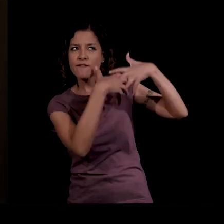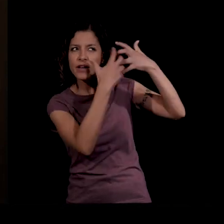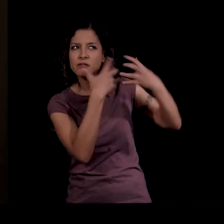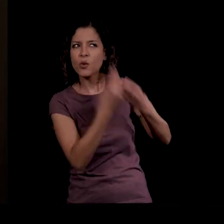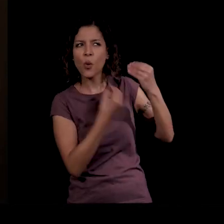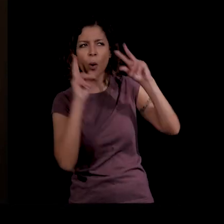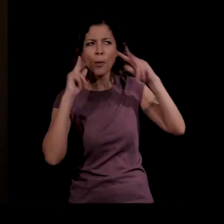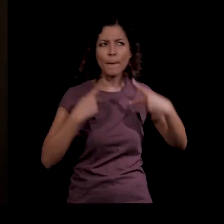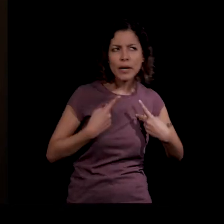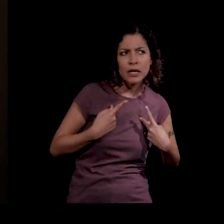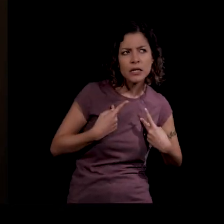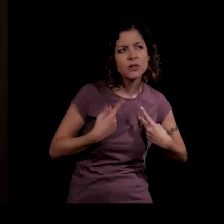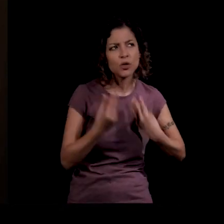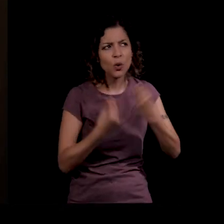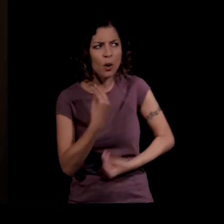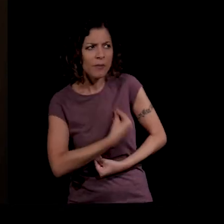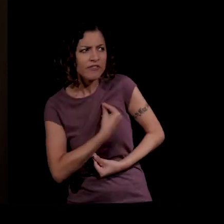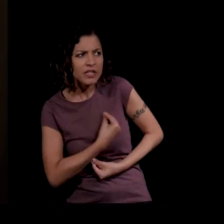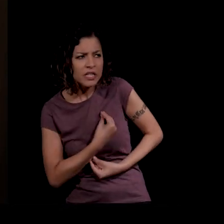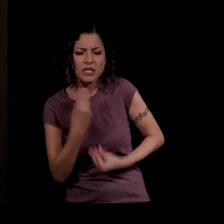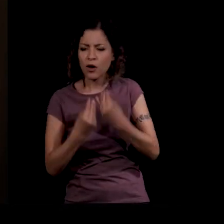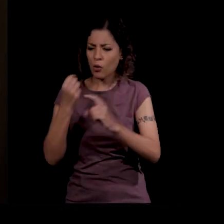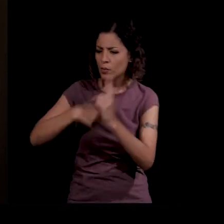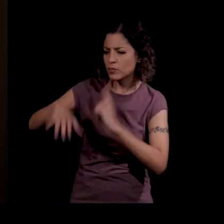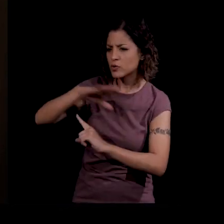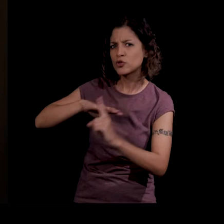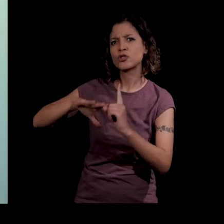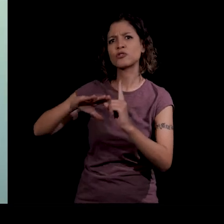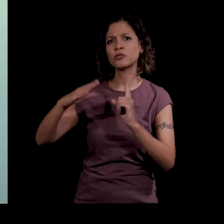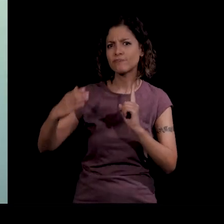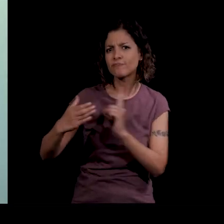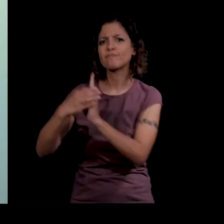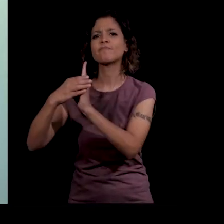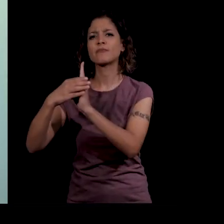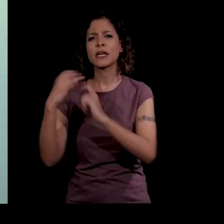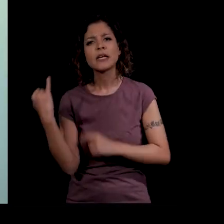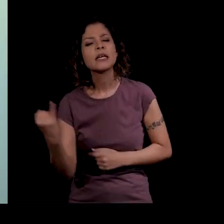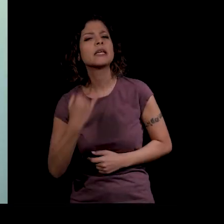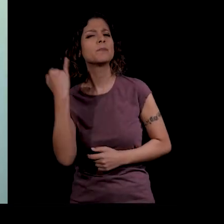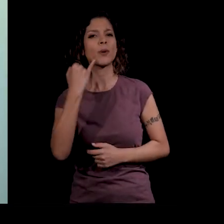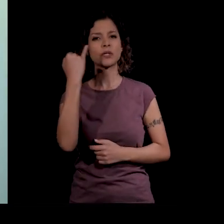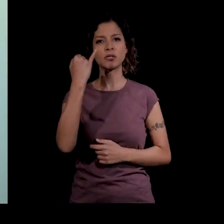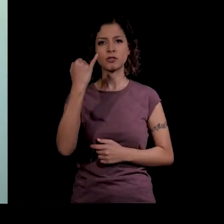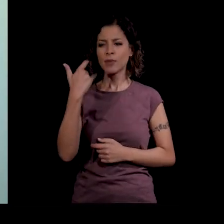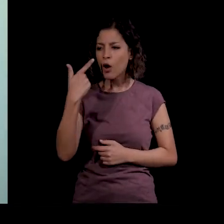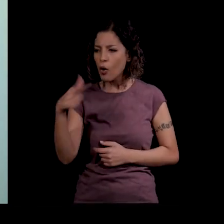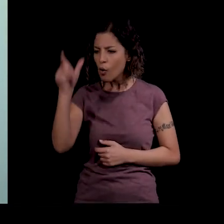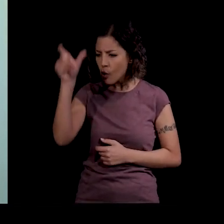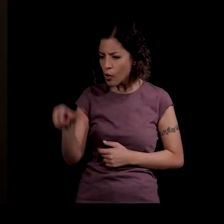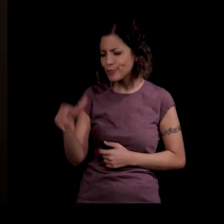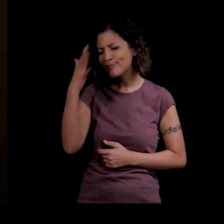humana na vida e na sociedade, né? Eu acho que é extremamente importante a gente compreender o outro, compreender a si